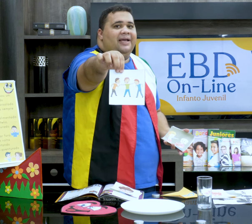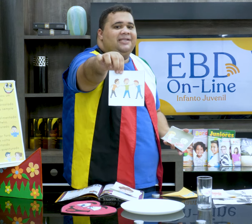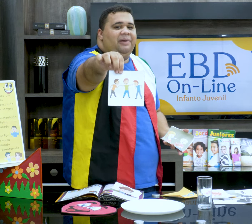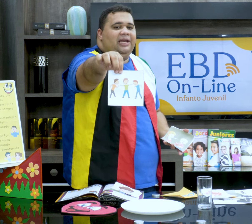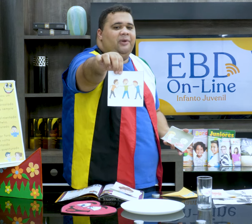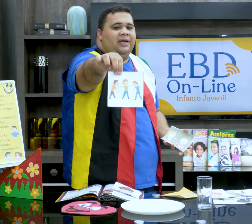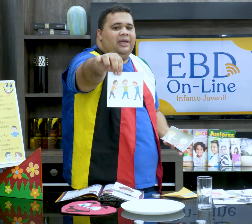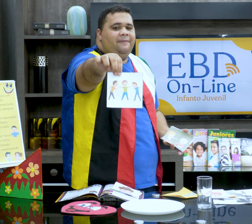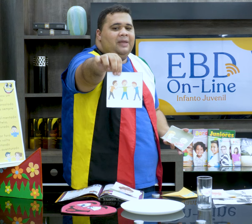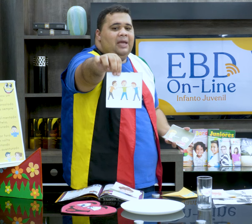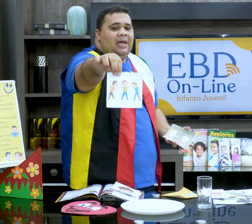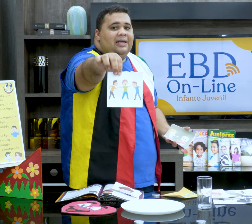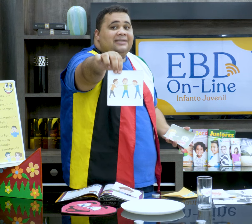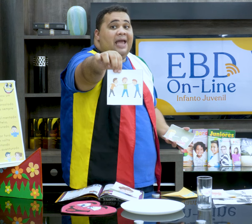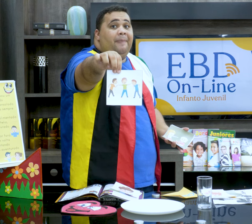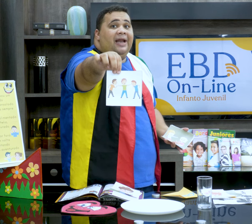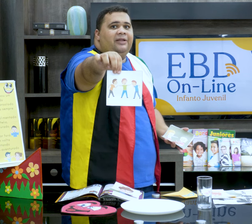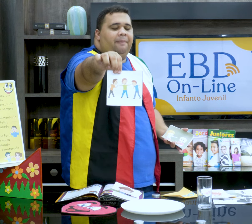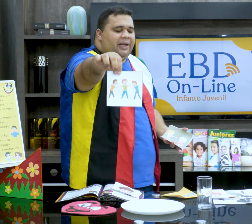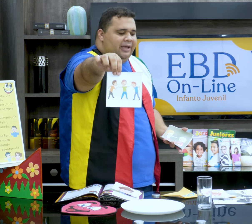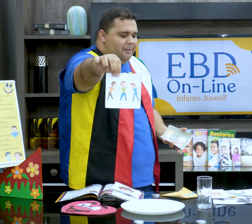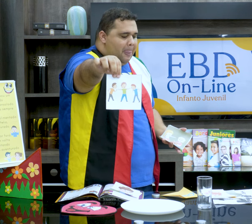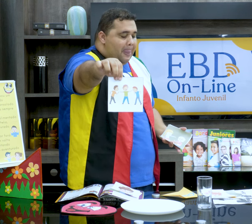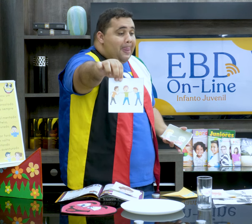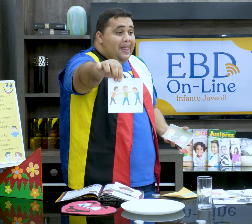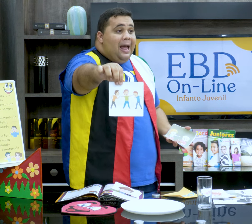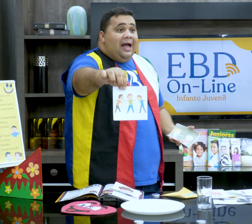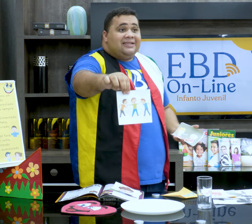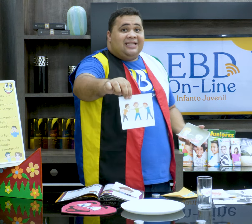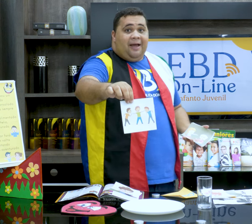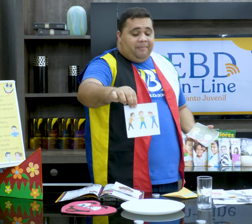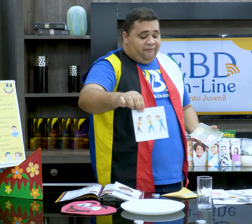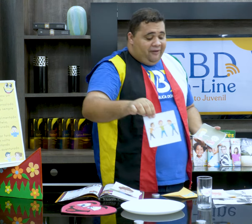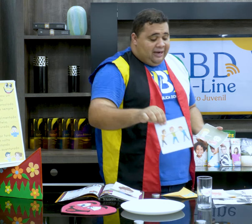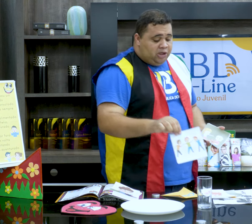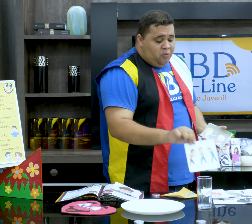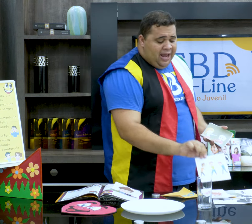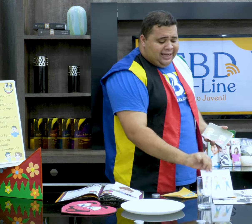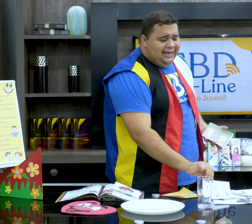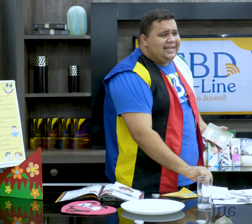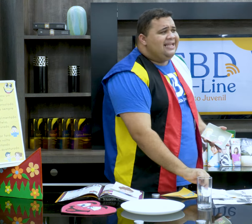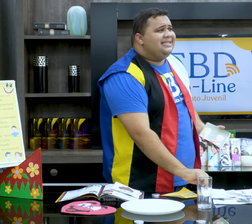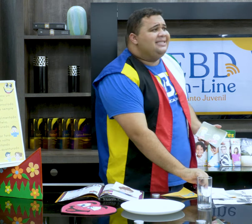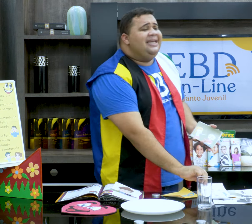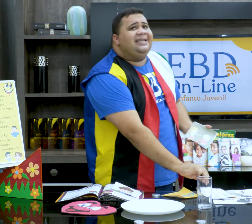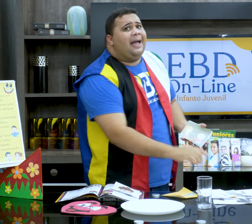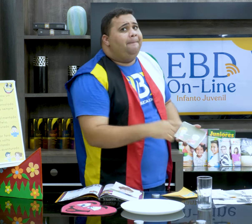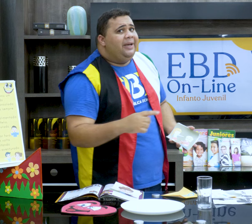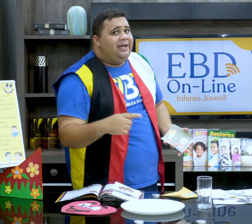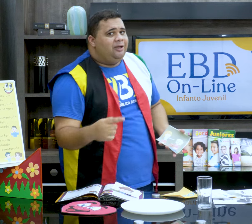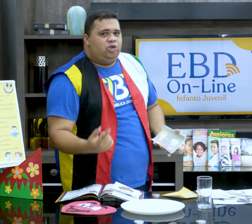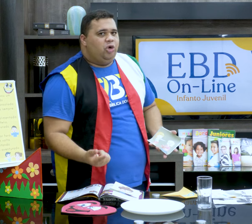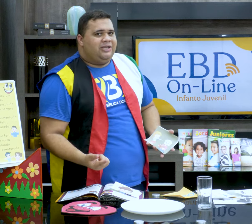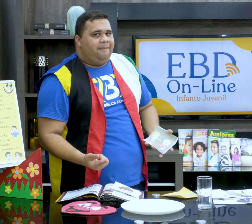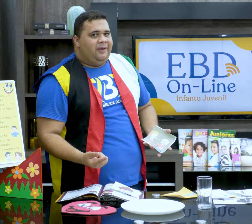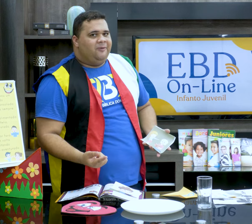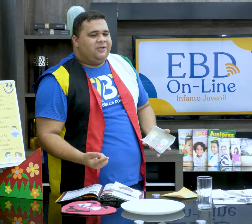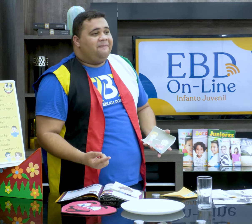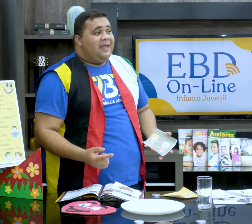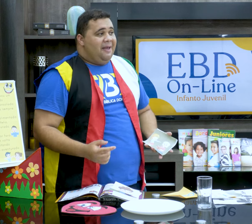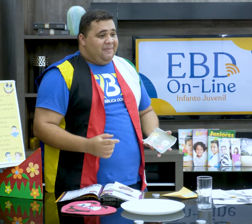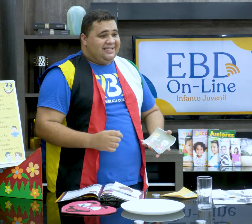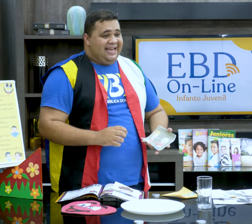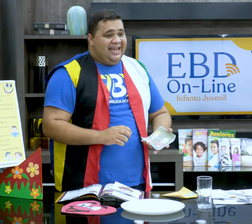vendo esse esse menininho aqui separando a briga sabe feliz não é aquele que insita a briga dos dois